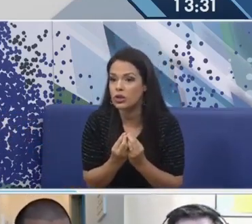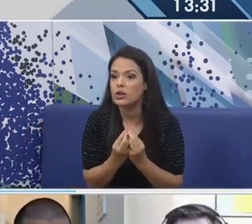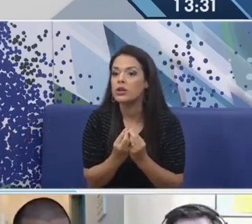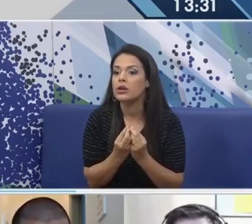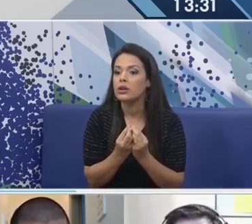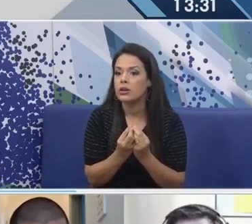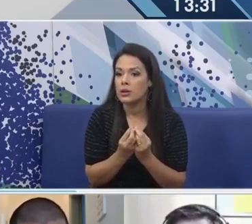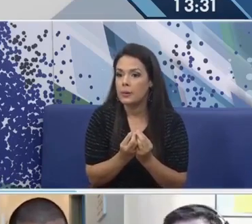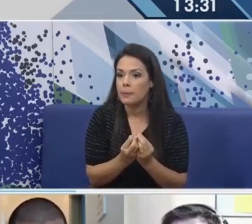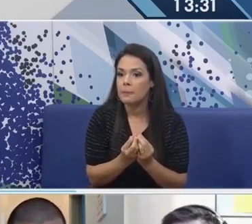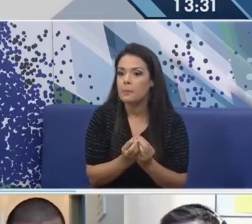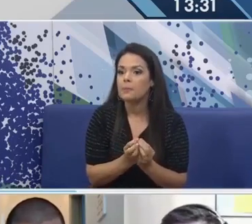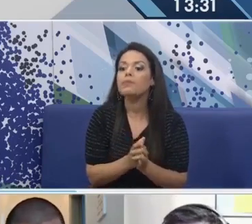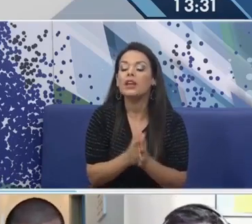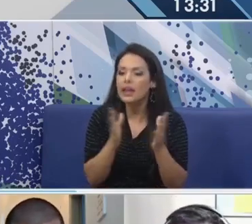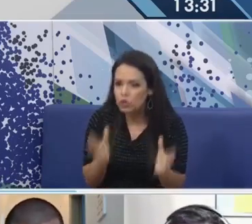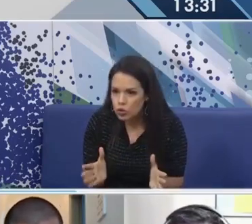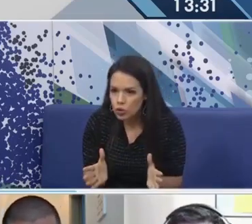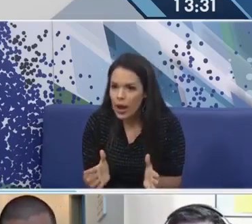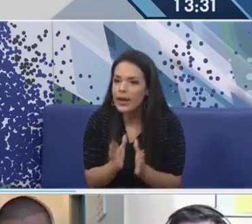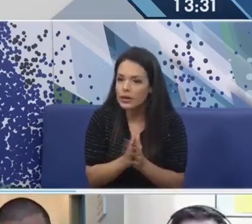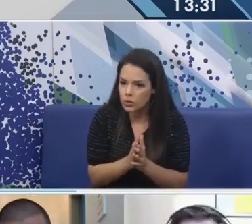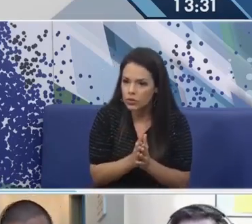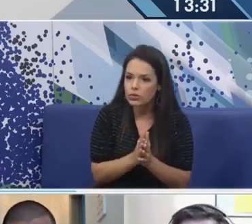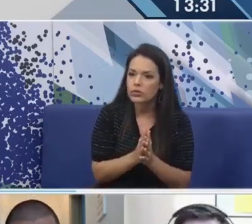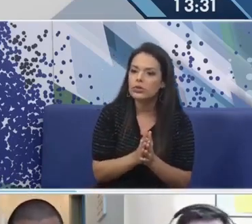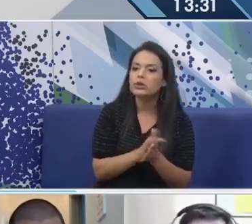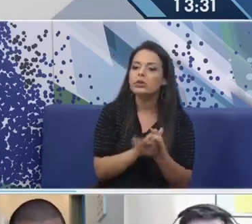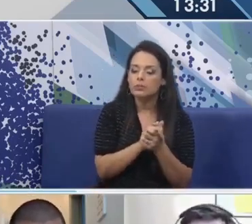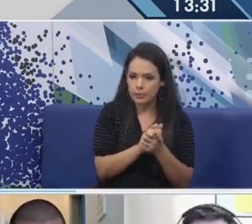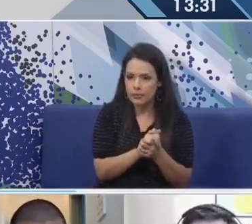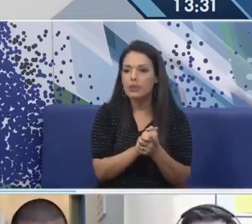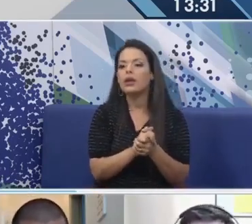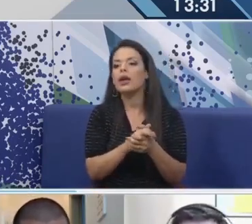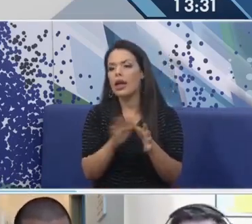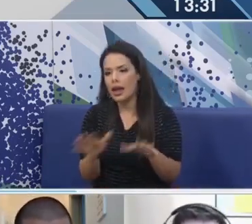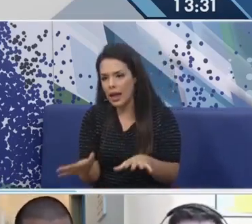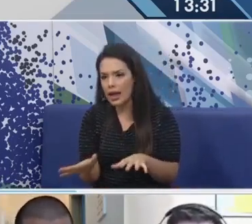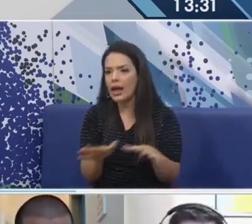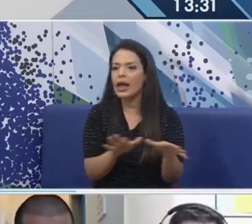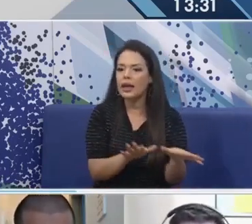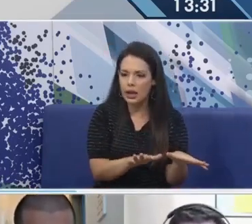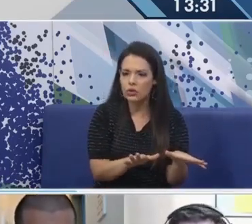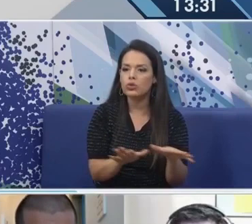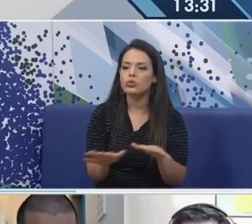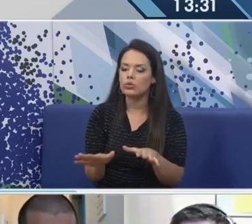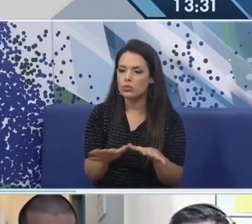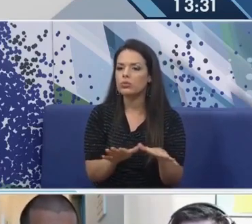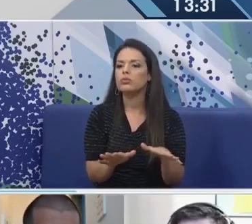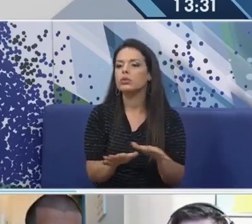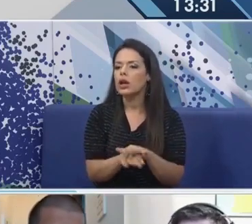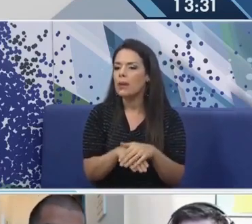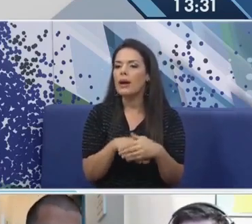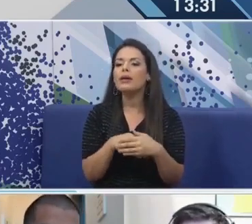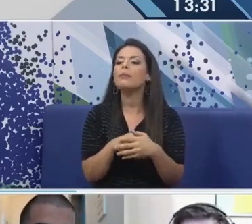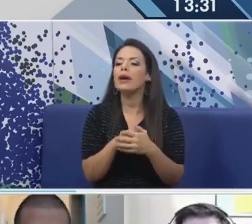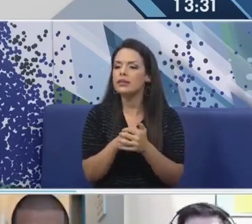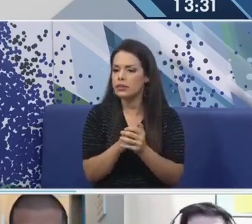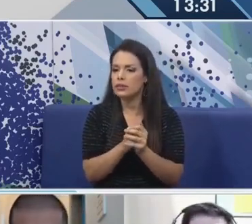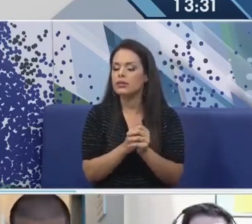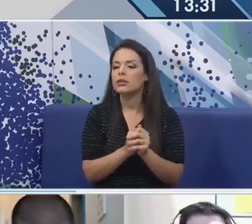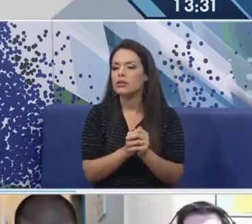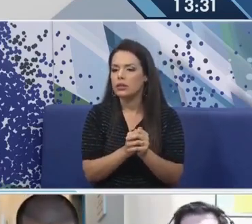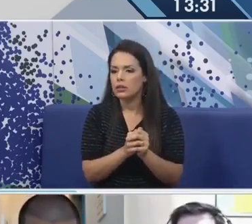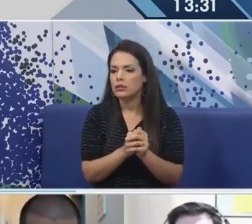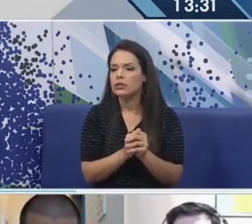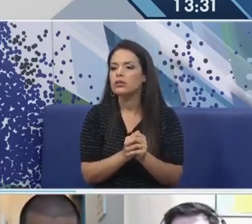infelizmente. Como eles dobram a regra para defender fulano ou para aplicar a regra para fulano e não para ciclano.